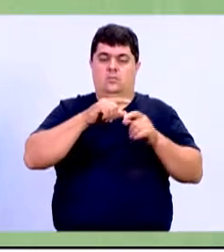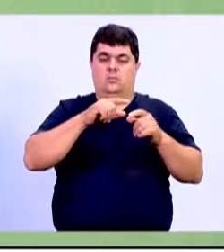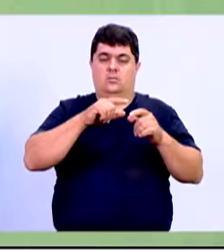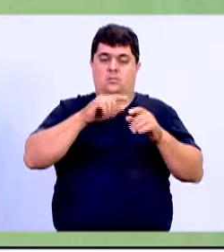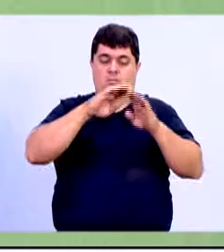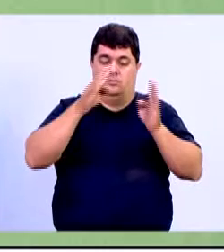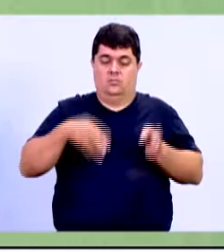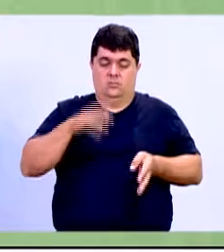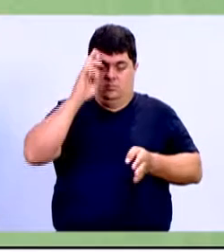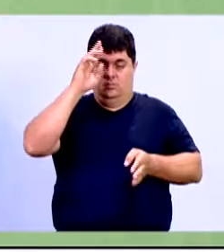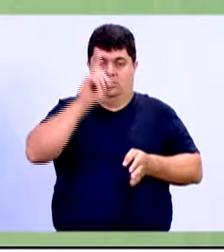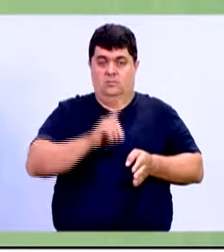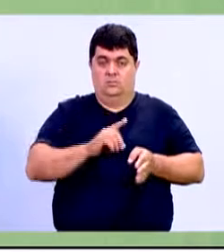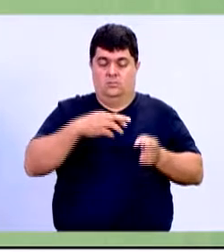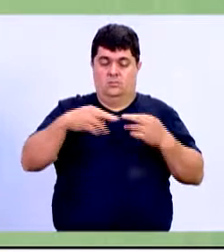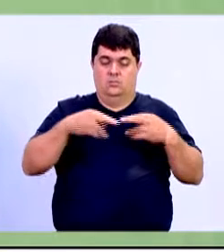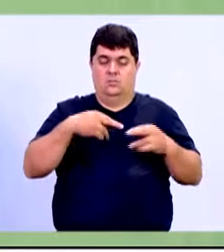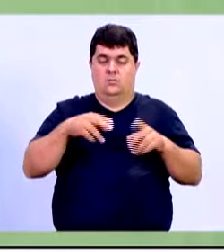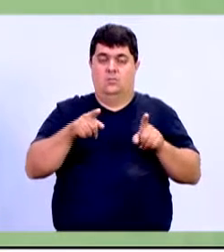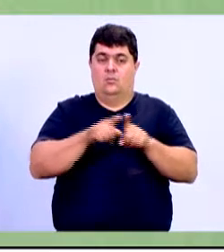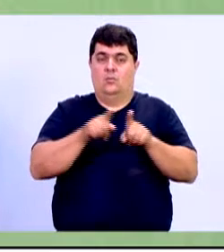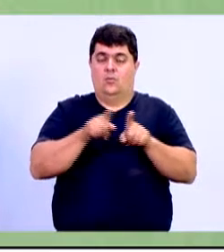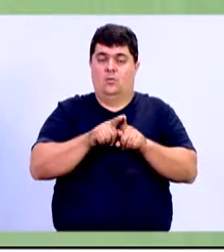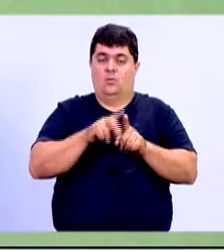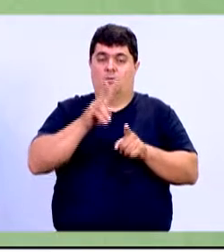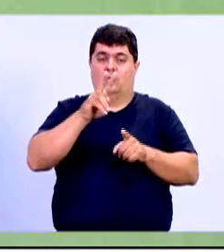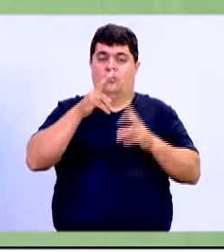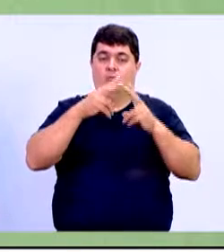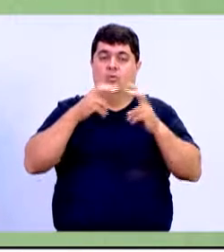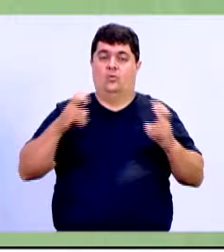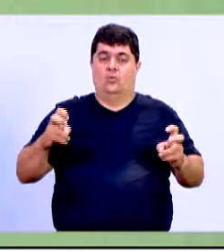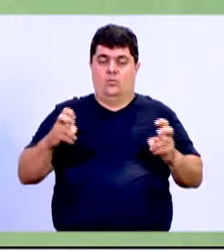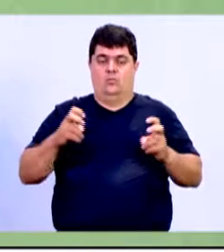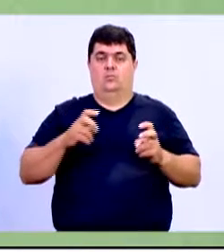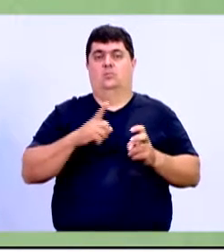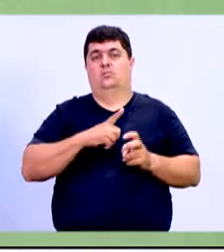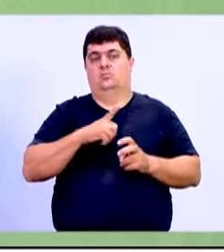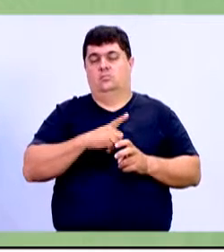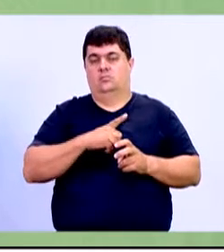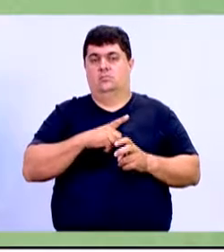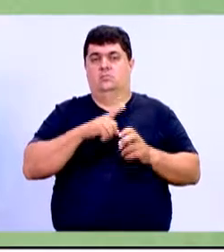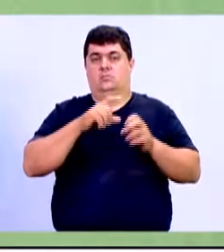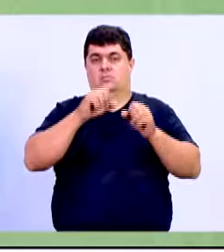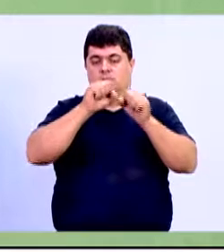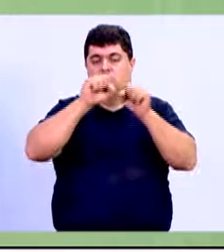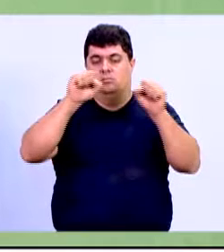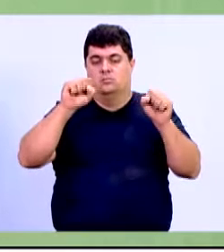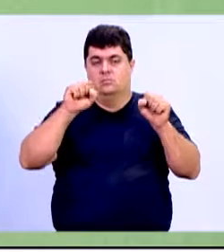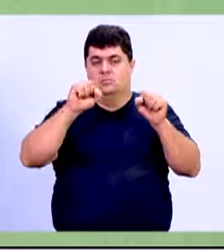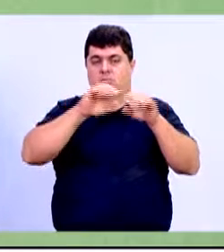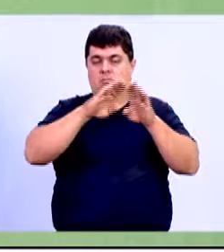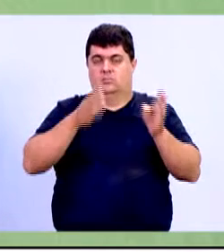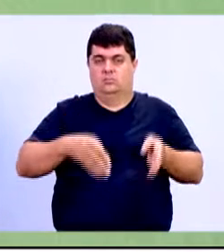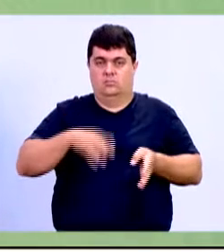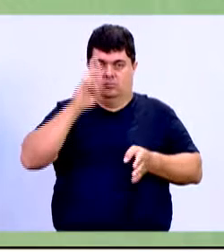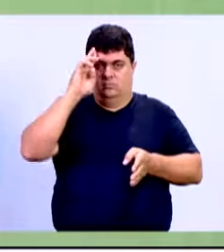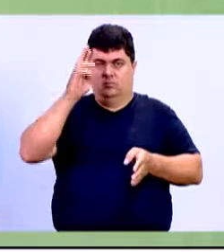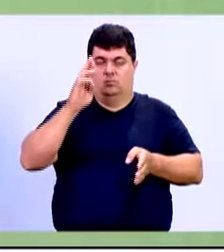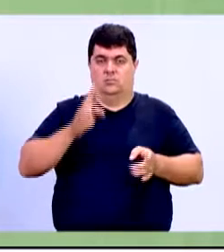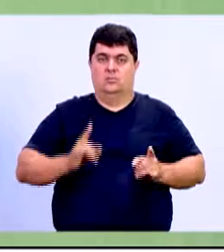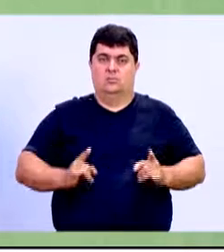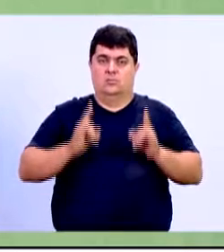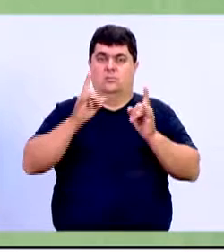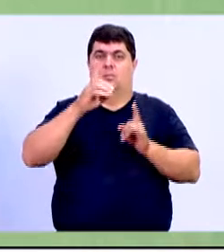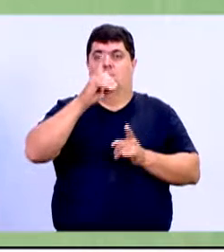rede em ambiente virtualizado, tá? E aí, servidores de rack. Então temos aqui servidores